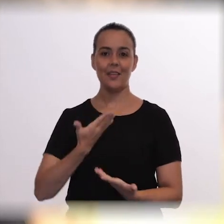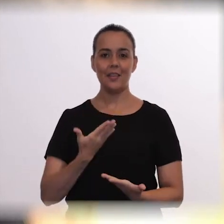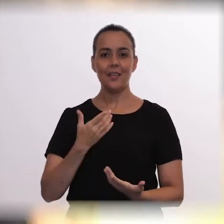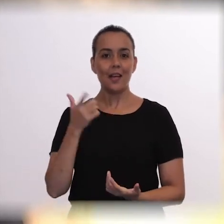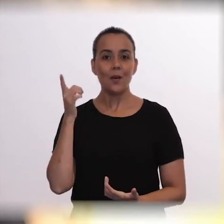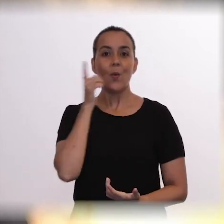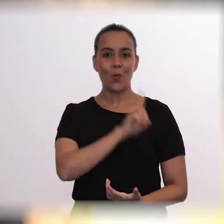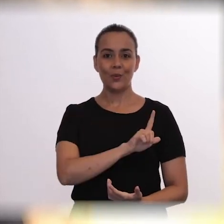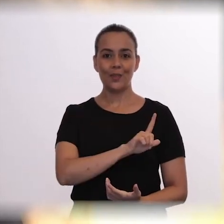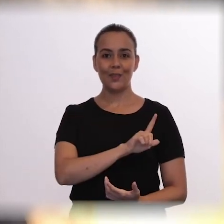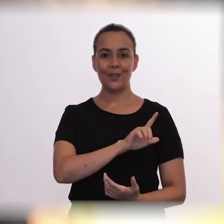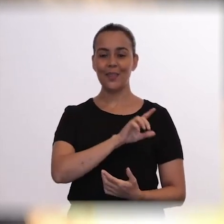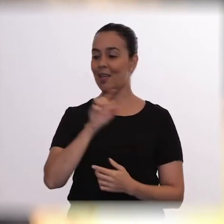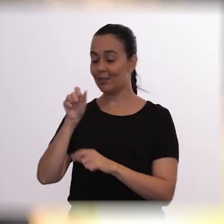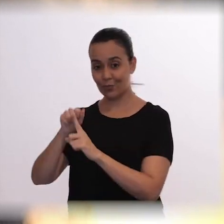ponte, né?